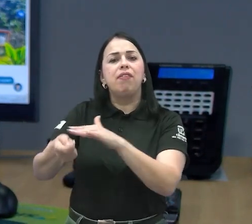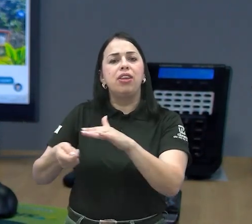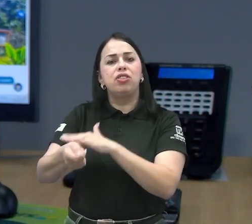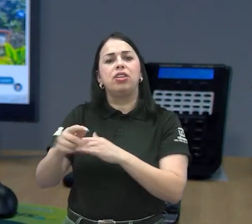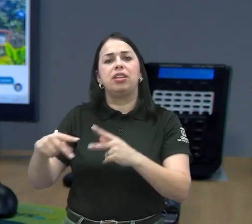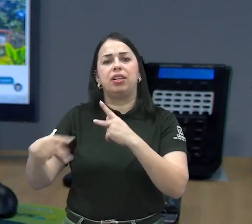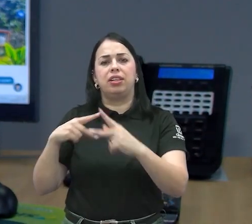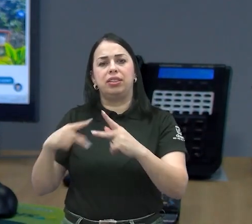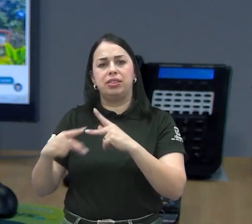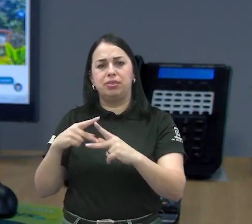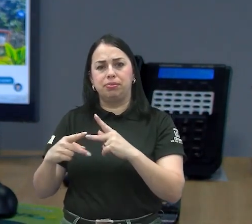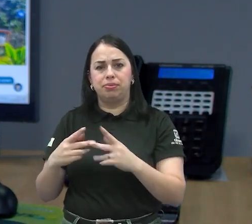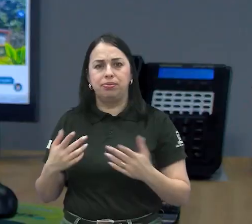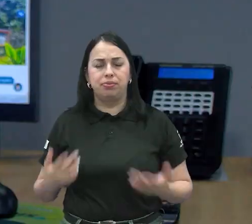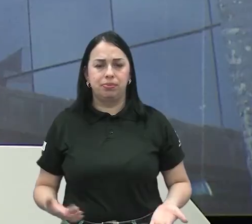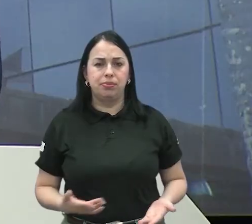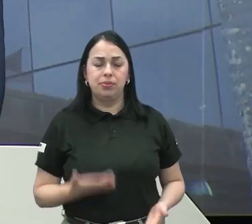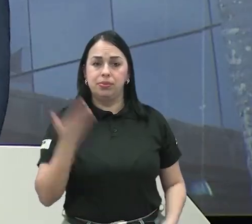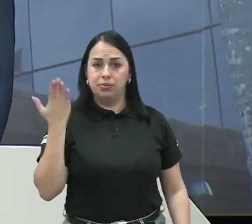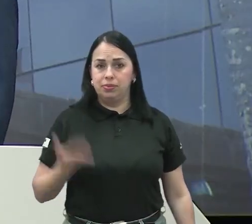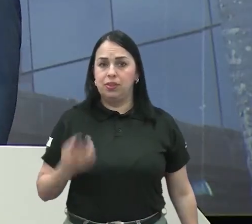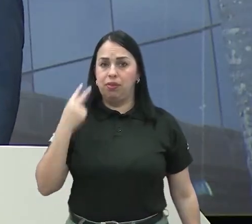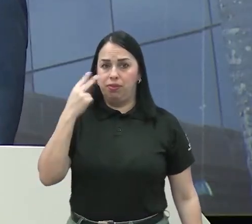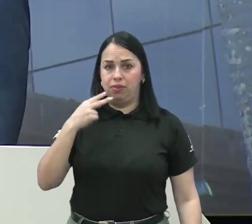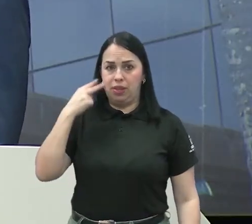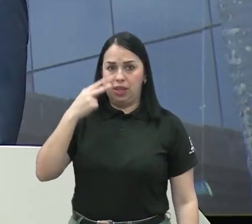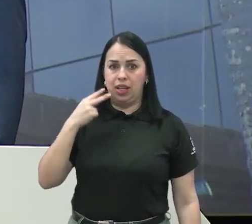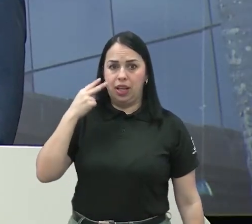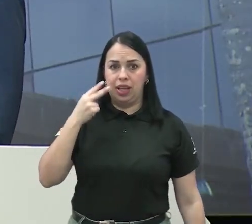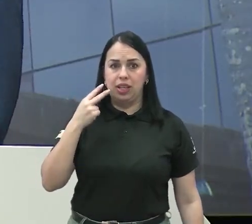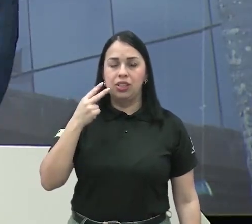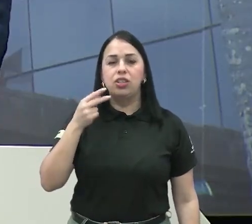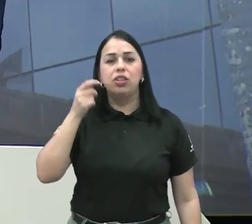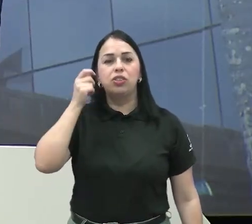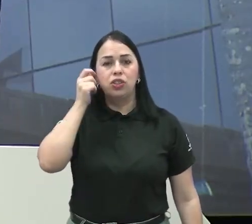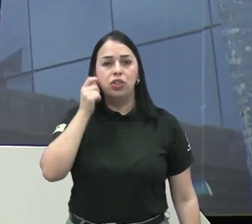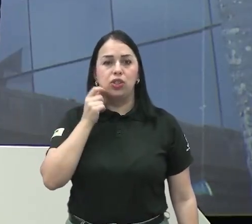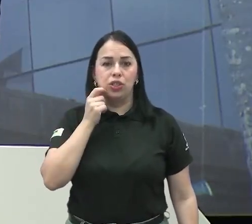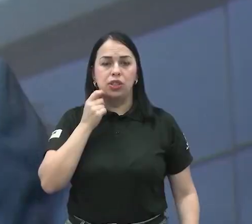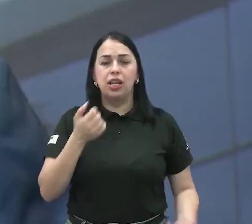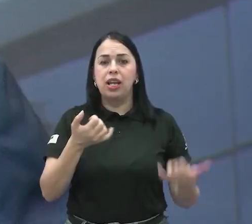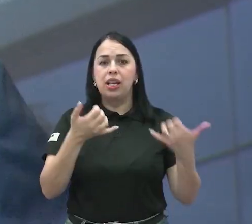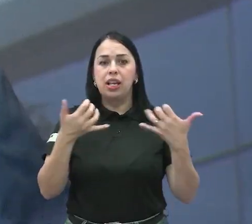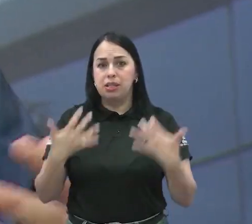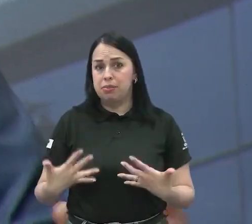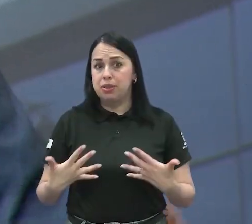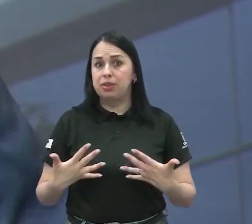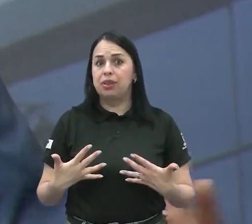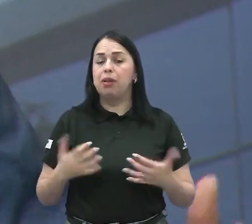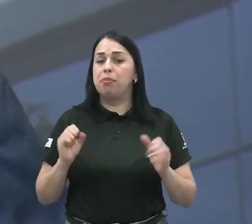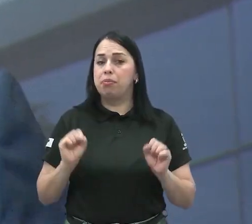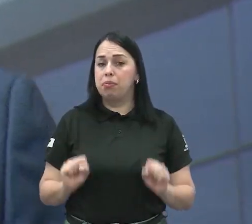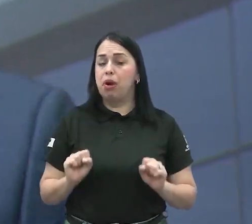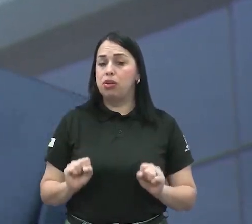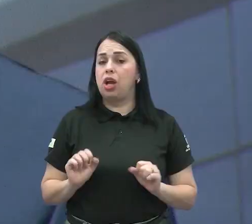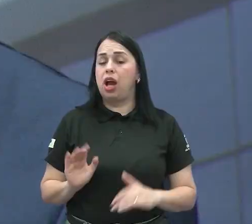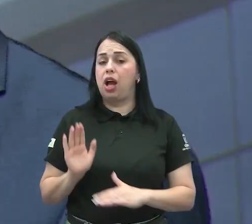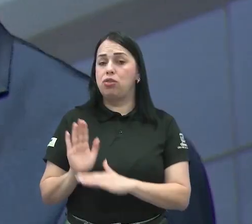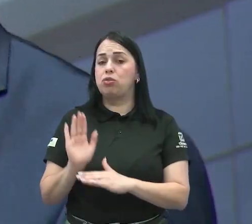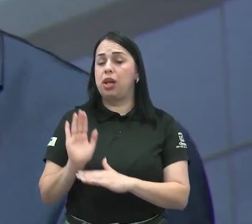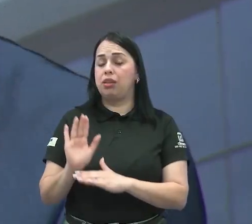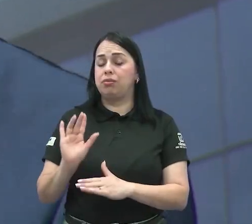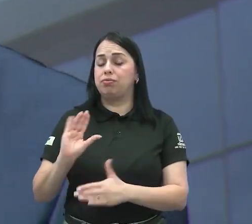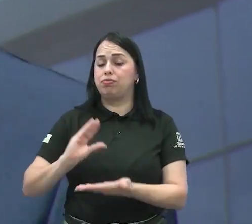uma parte está sendo devolvida para a cidade. Para o vereador Gilson Campos, a aprovação do projeto pode representar um reforço